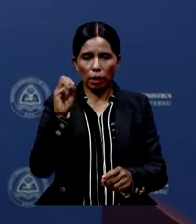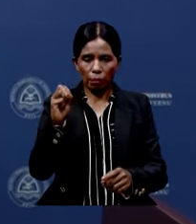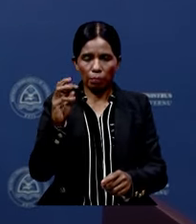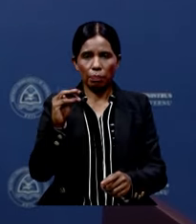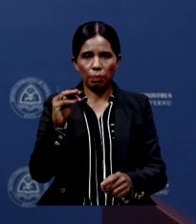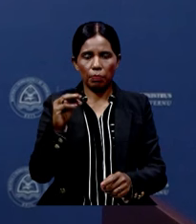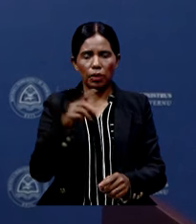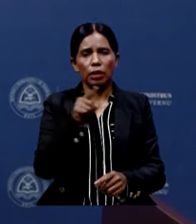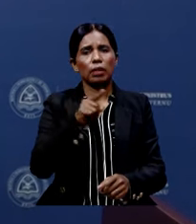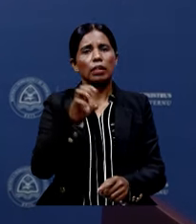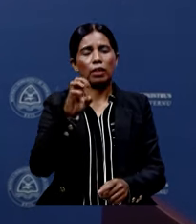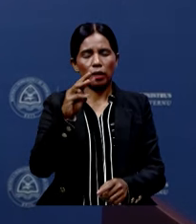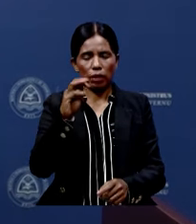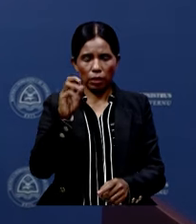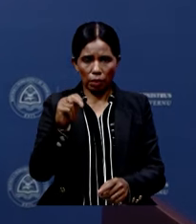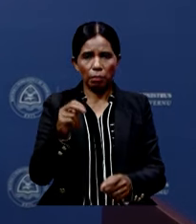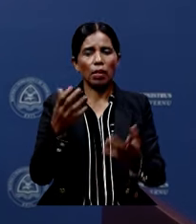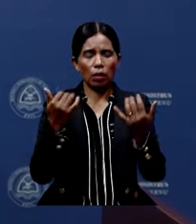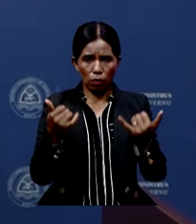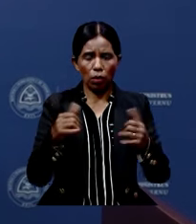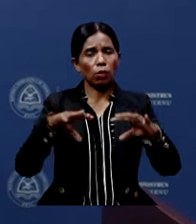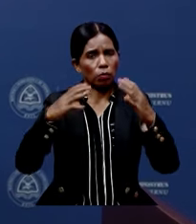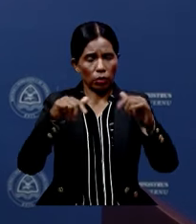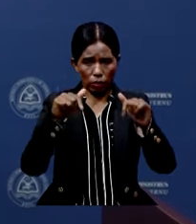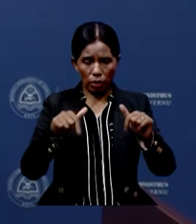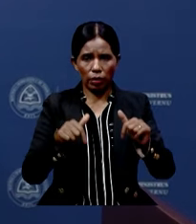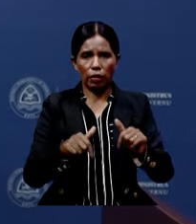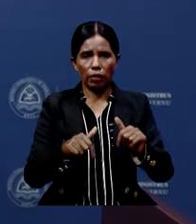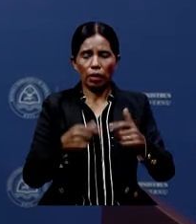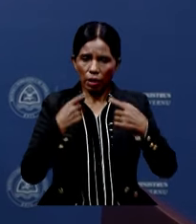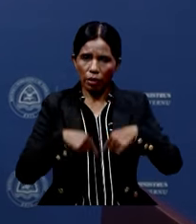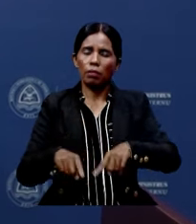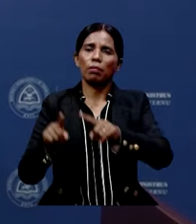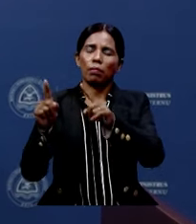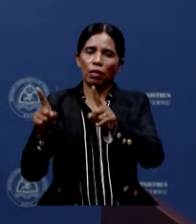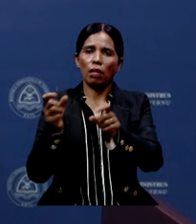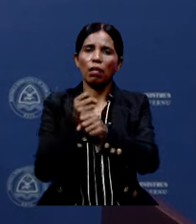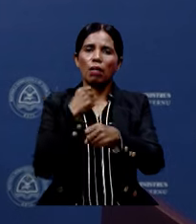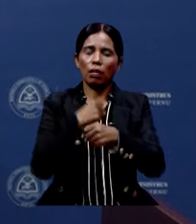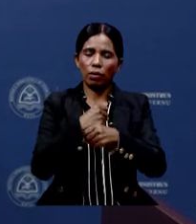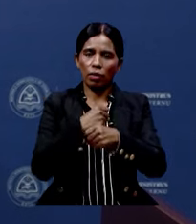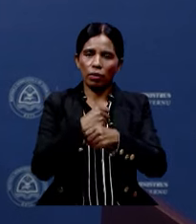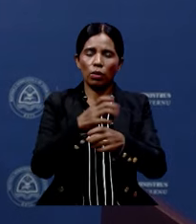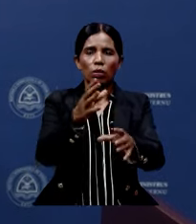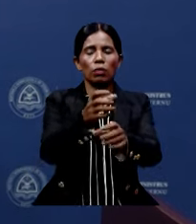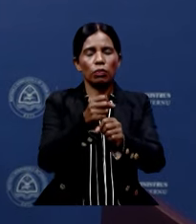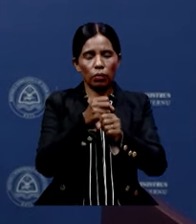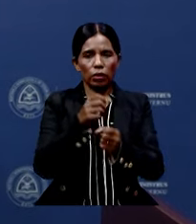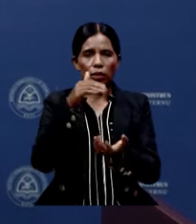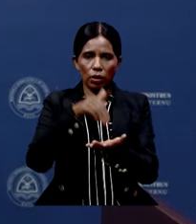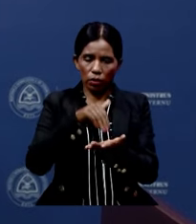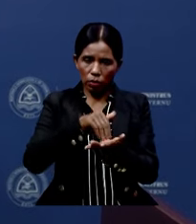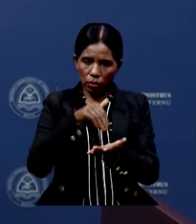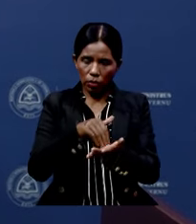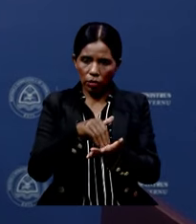a Comissão Iranene atuba halo levantamento, estudo,